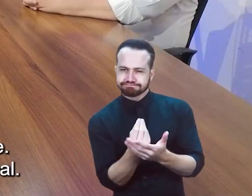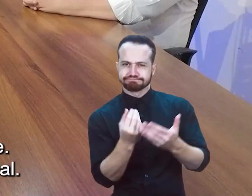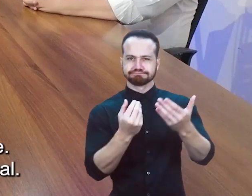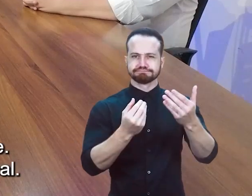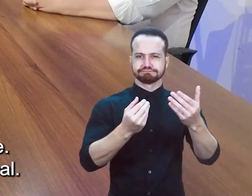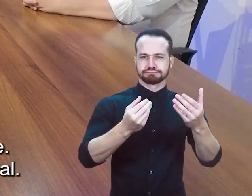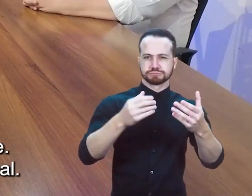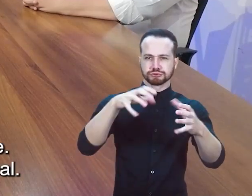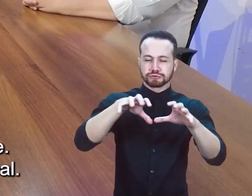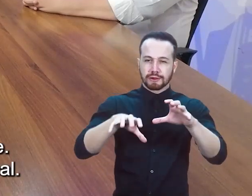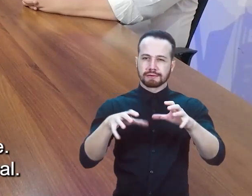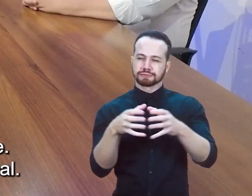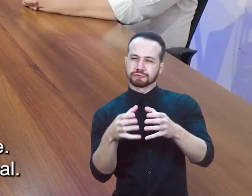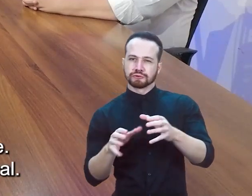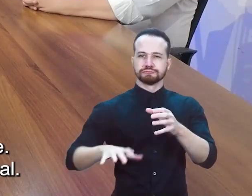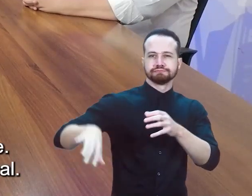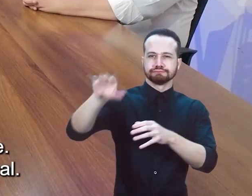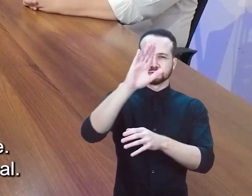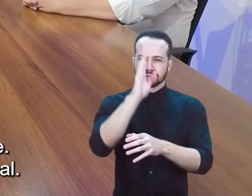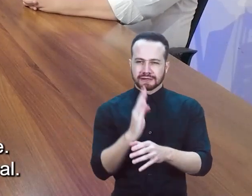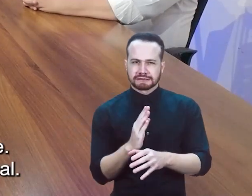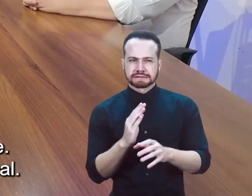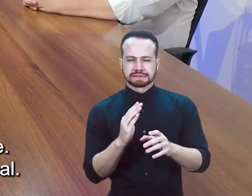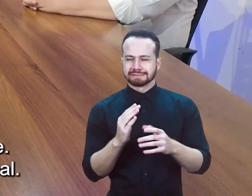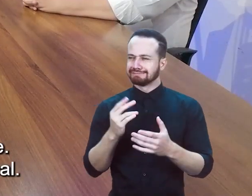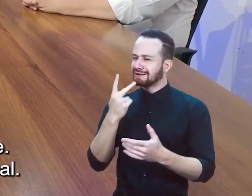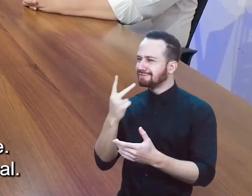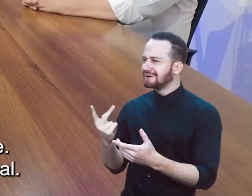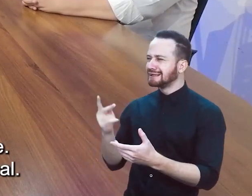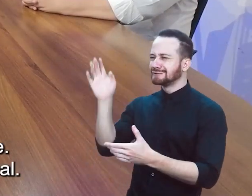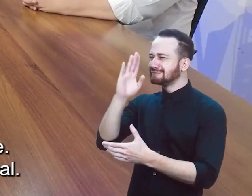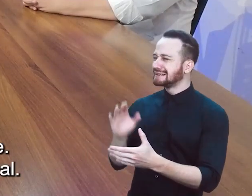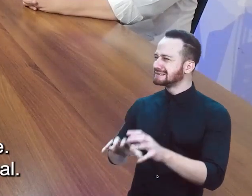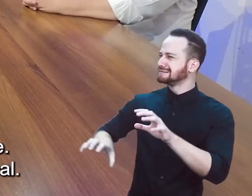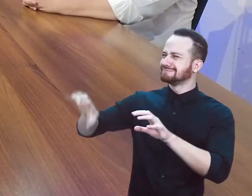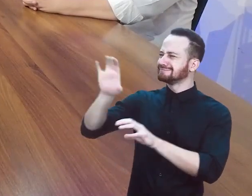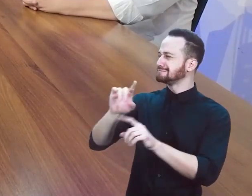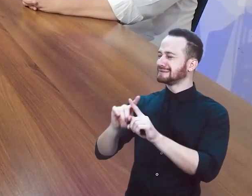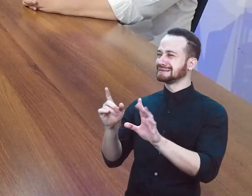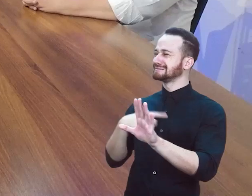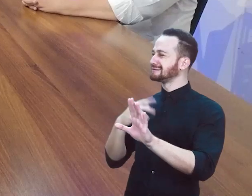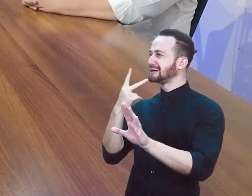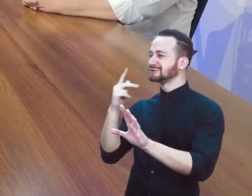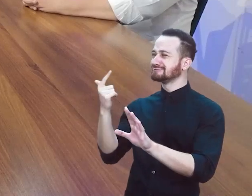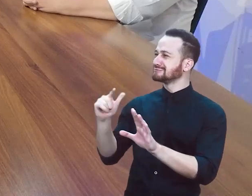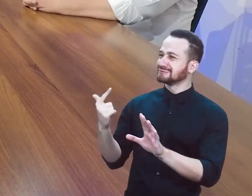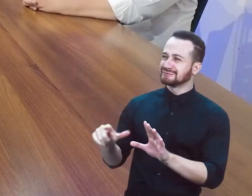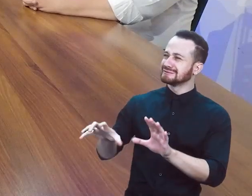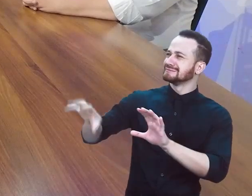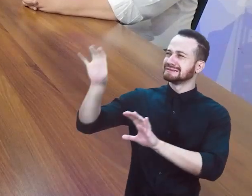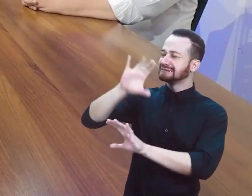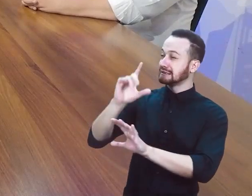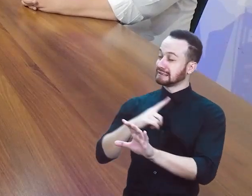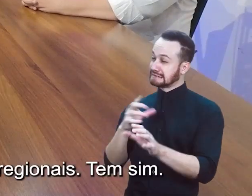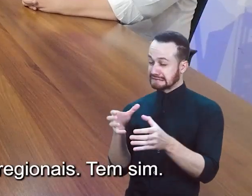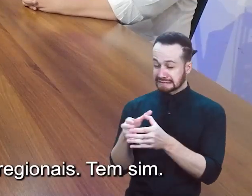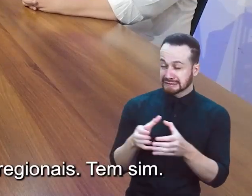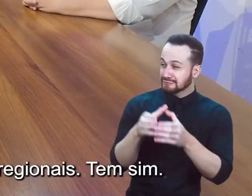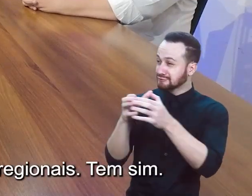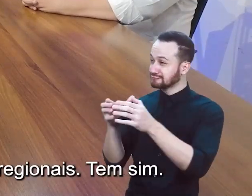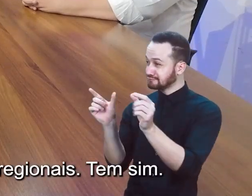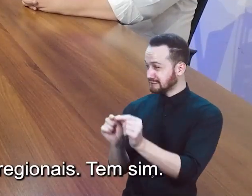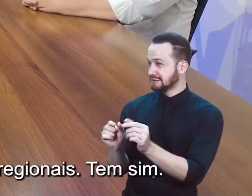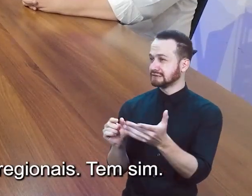nacional, eu acho difícil falar um nome. É mais localizado regionalmente. É mais local. A nível nacional, eu não vejo esse nome. Eu não e os